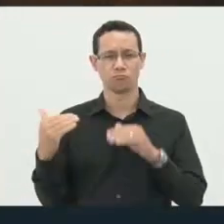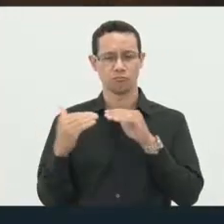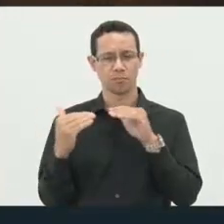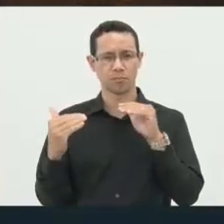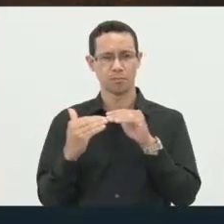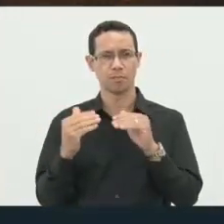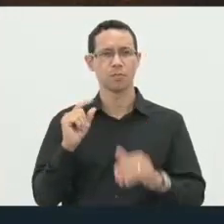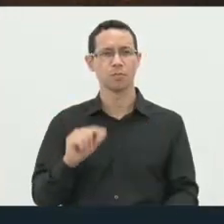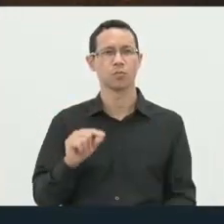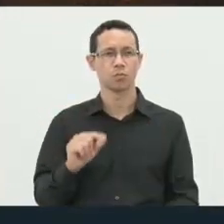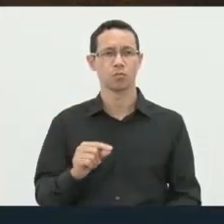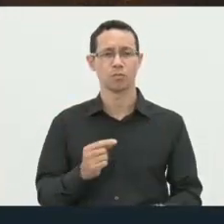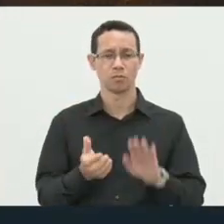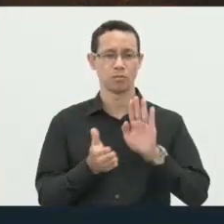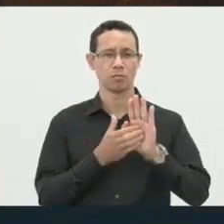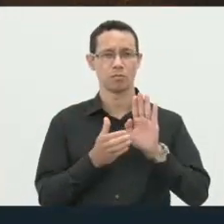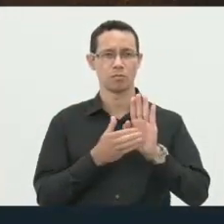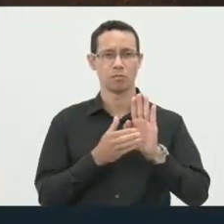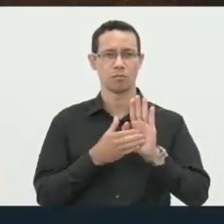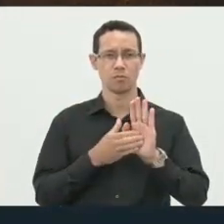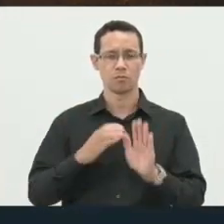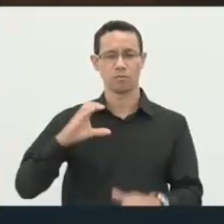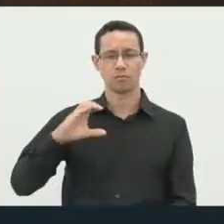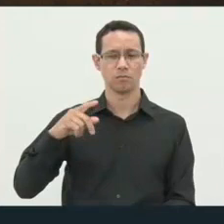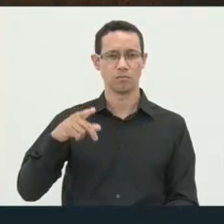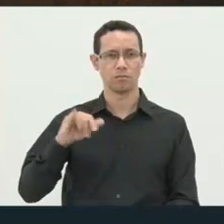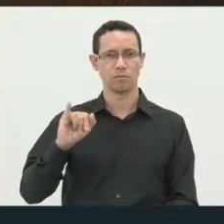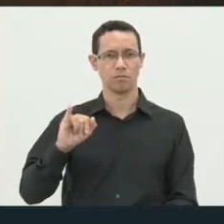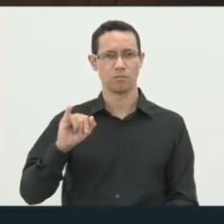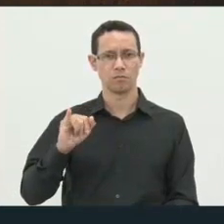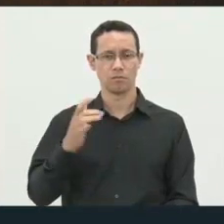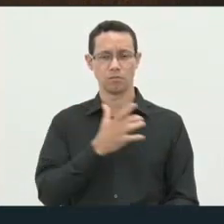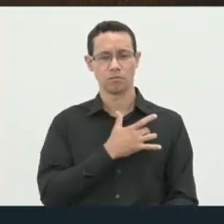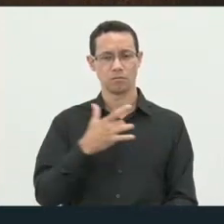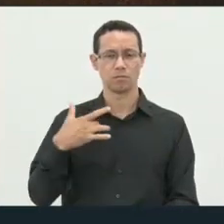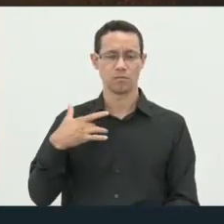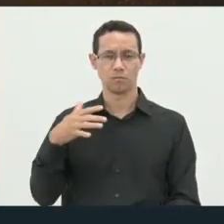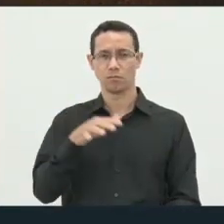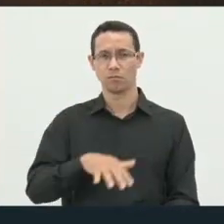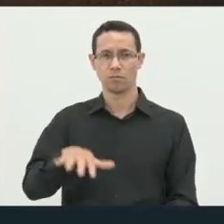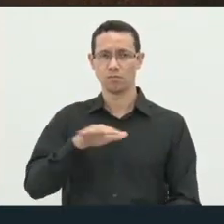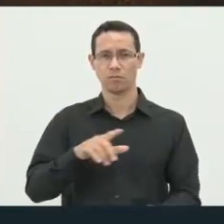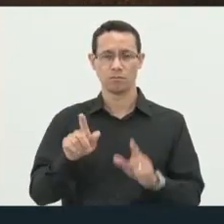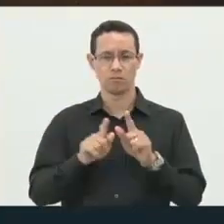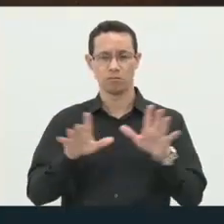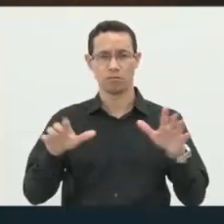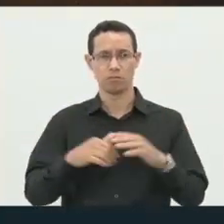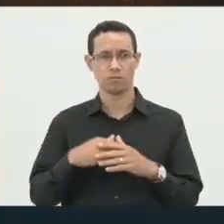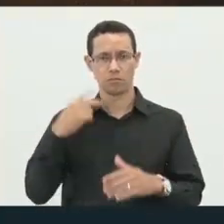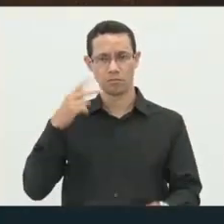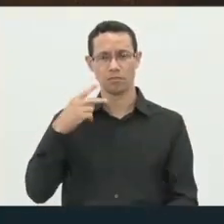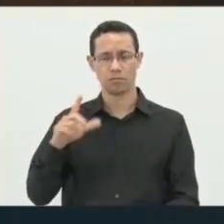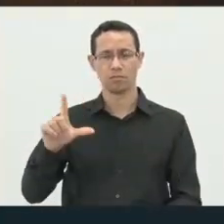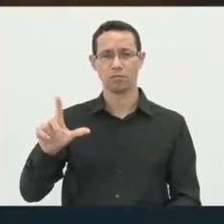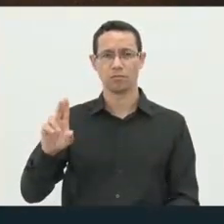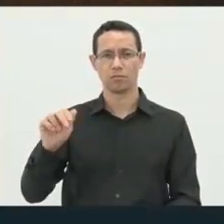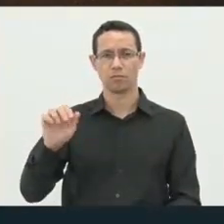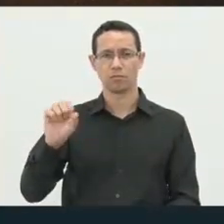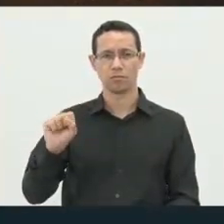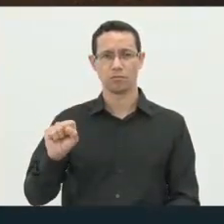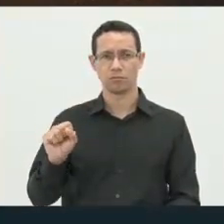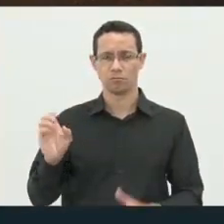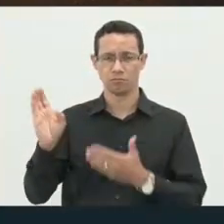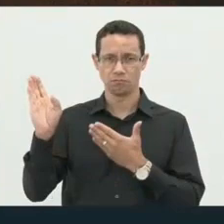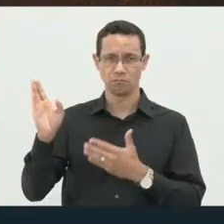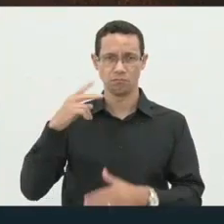propondo uma CPI na saúde de Guarulhos a qual Vereador Lucas pode ter total certeza que esse Vereador aqui